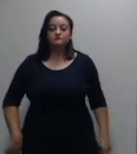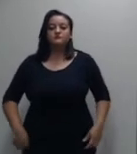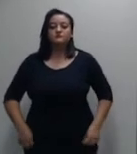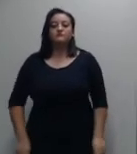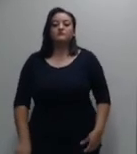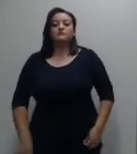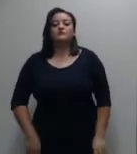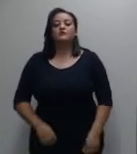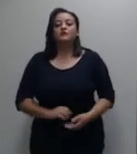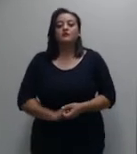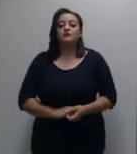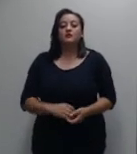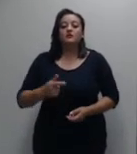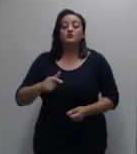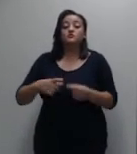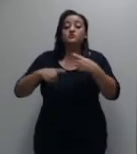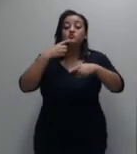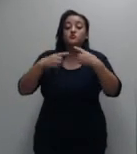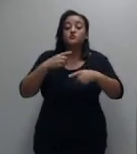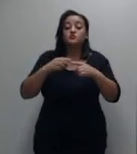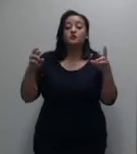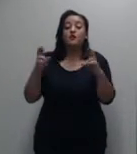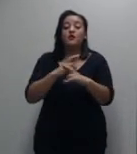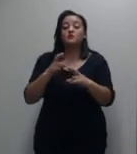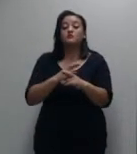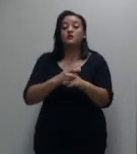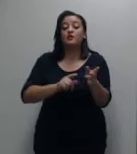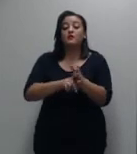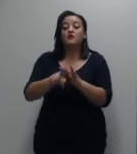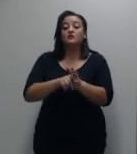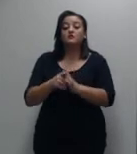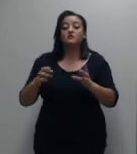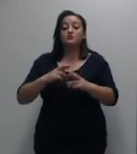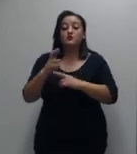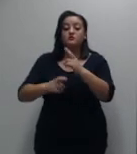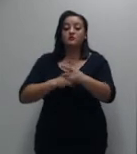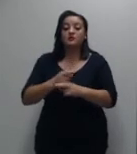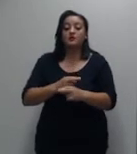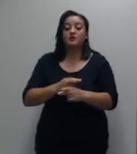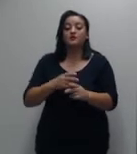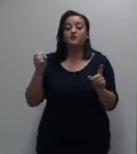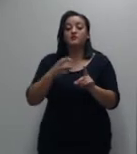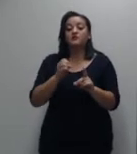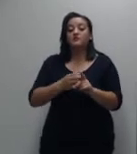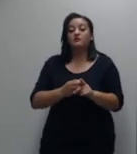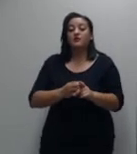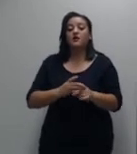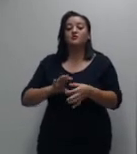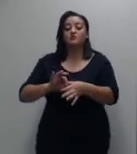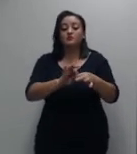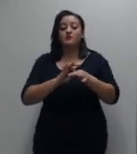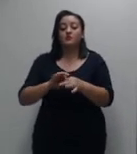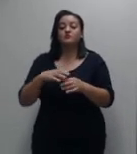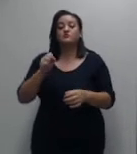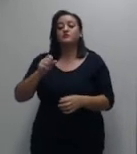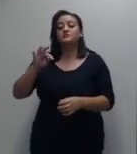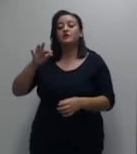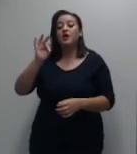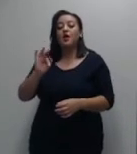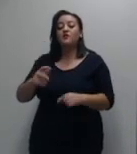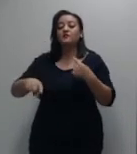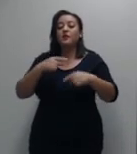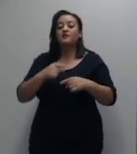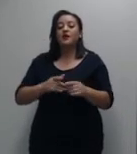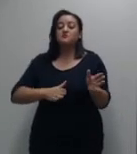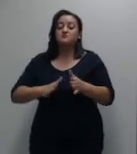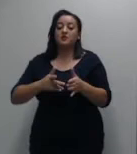discussão a respeito da questão relativa aos efeitos vinculantes da decisão do supremo tribunal federal o